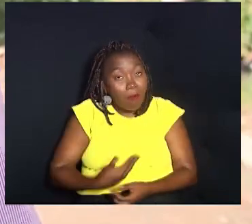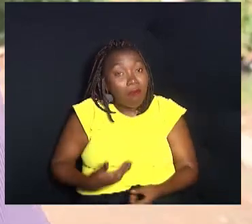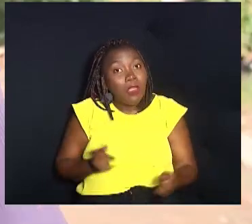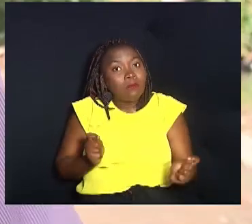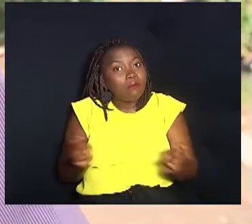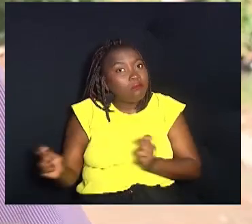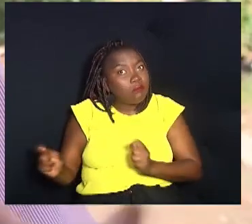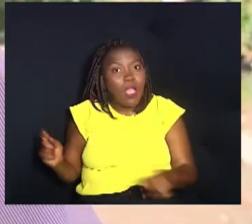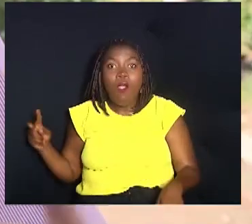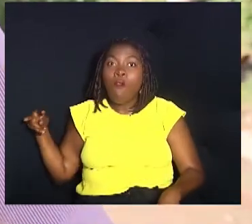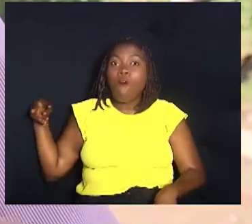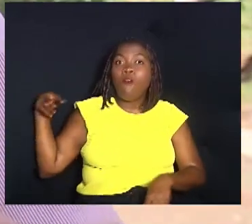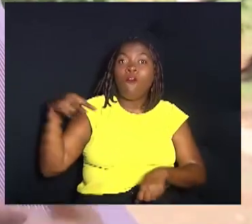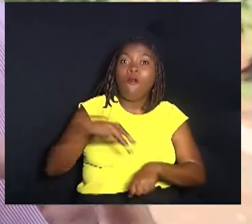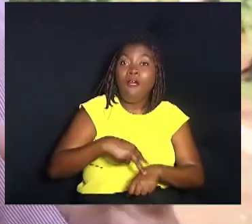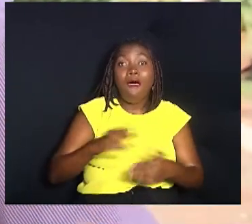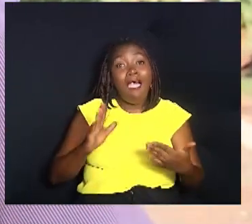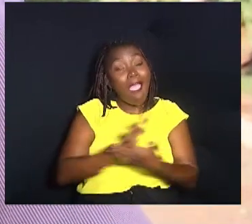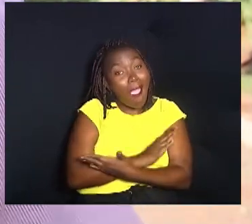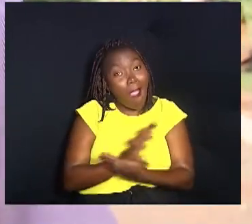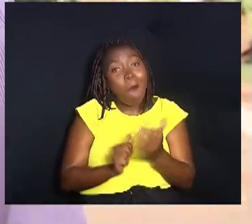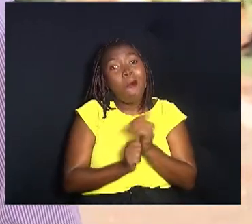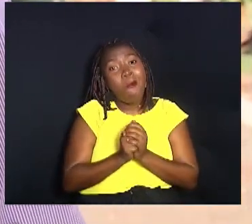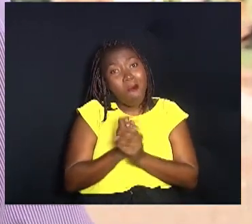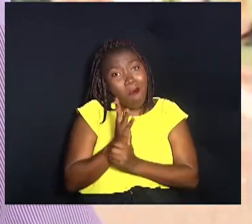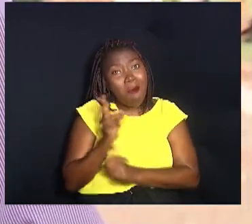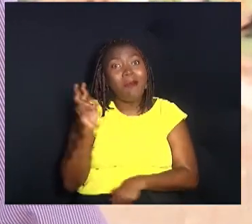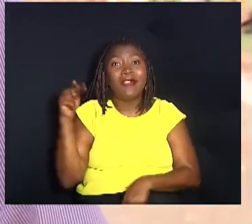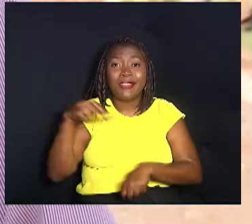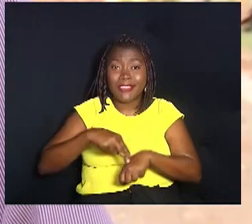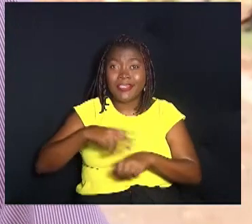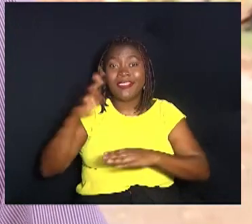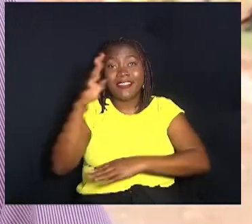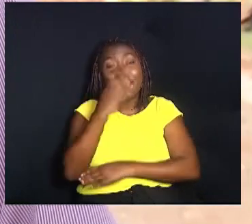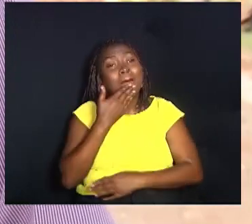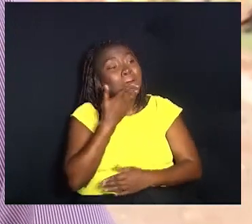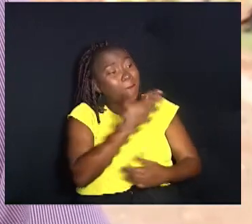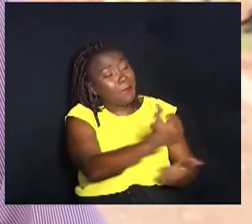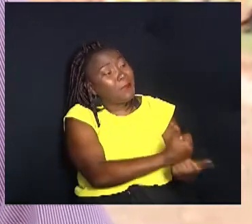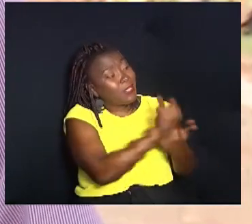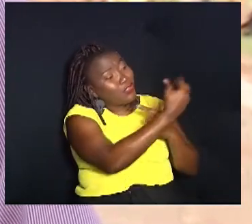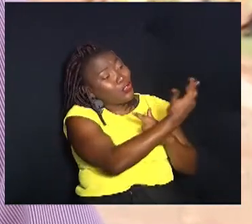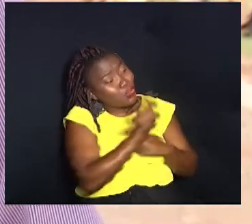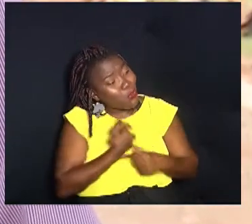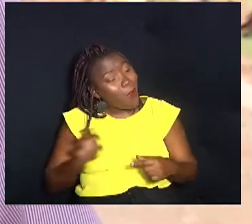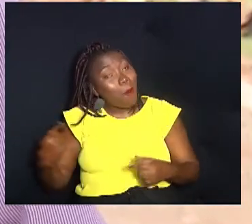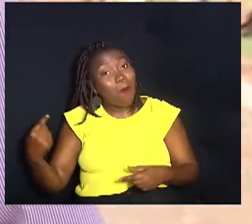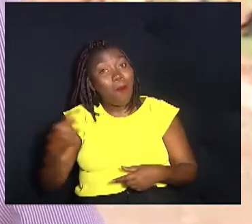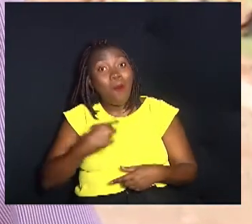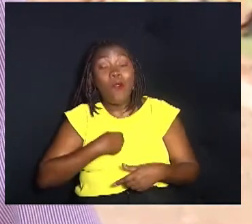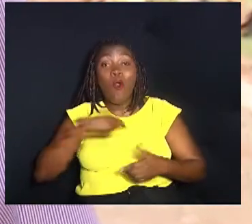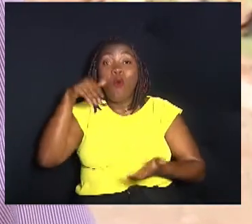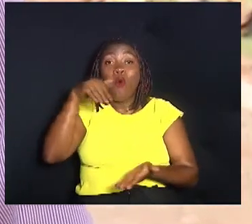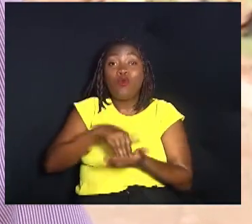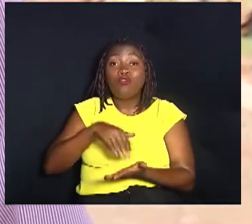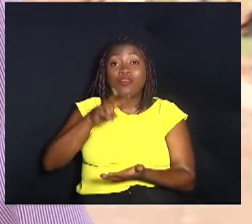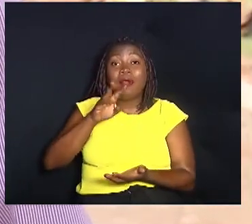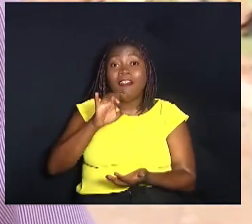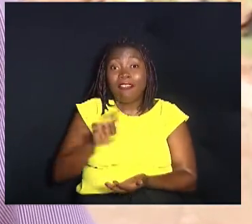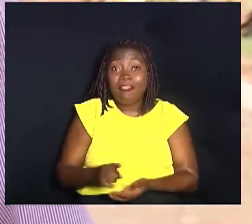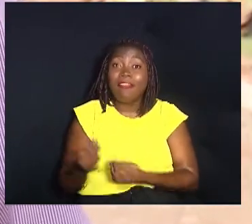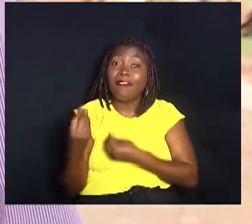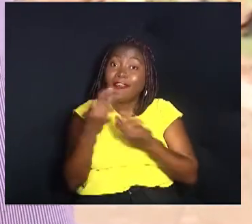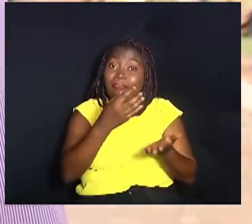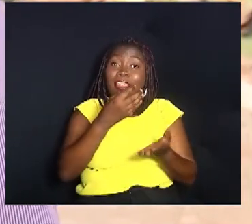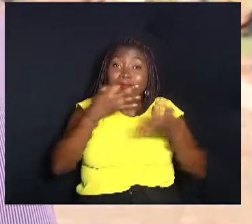mobilizaram e foram algumas vezes na Câmara de Vereadores. Pediu o apoio da Câmara e na última vez eles entregaram formalmente